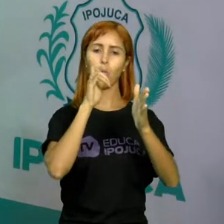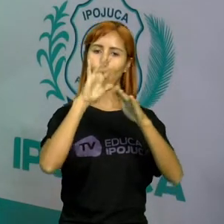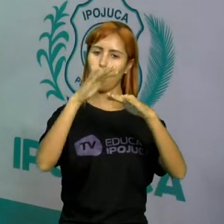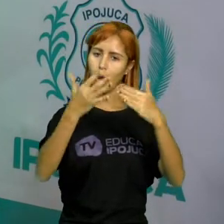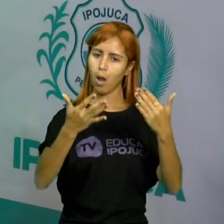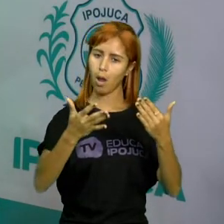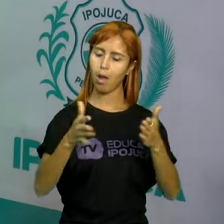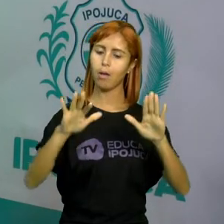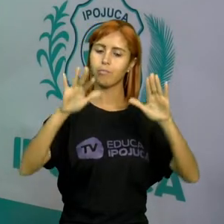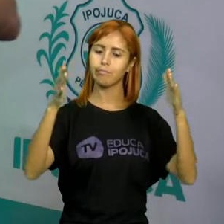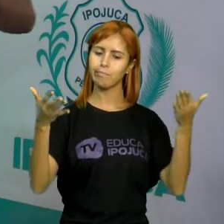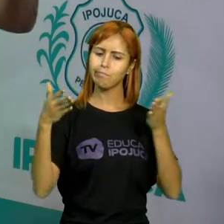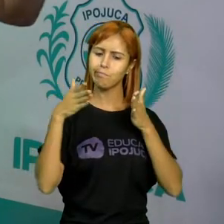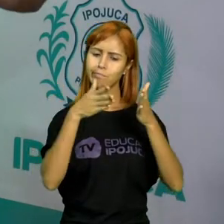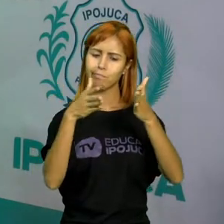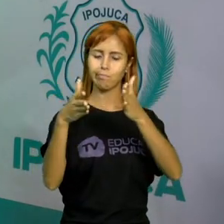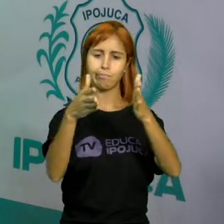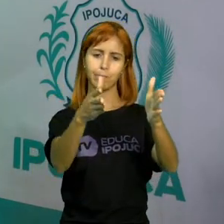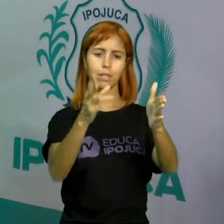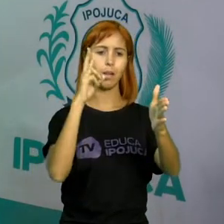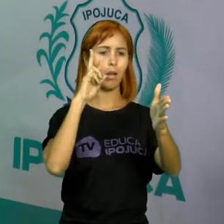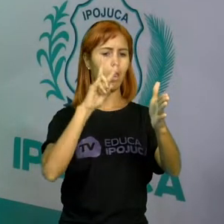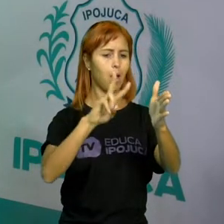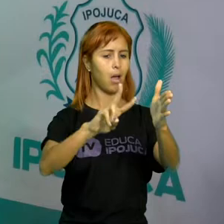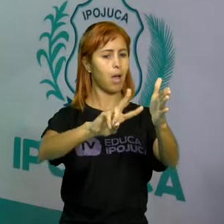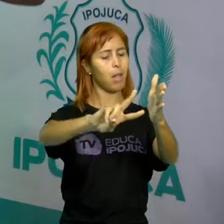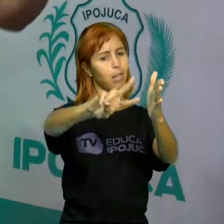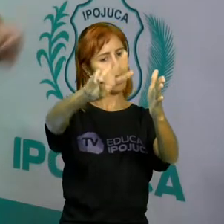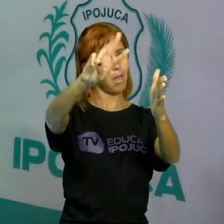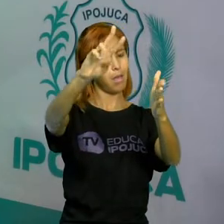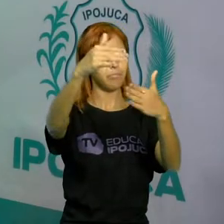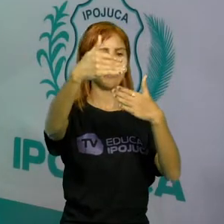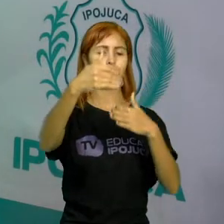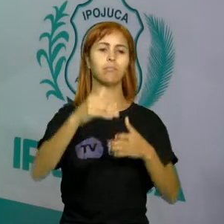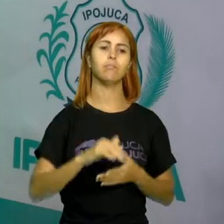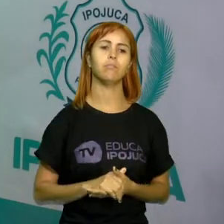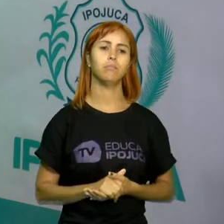A gente começa a olhar e quer dar continuidade até onde vai.